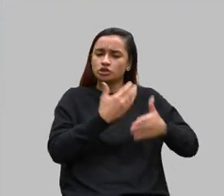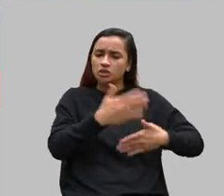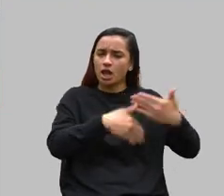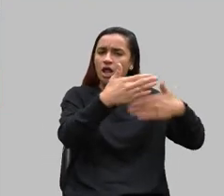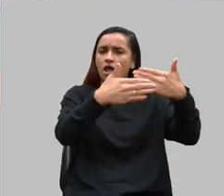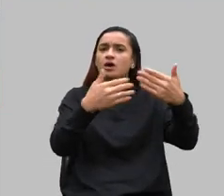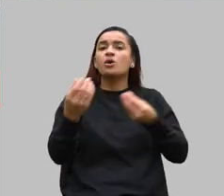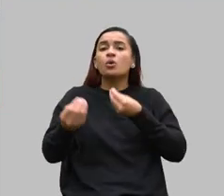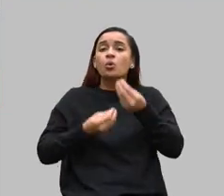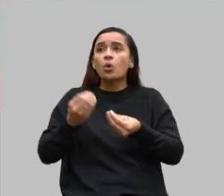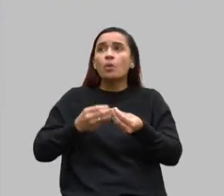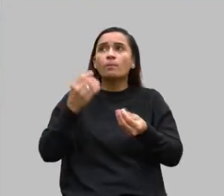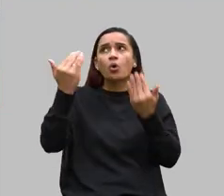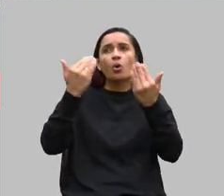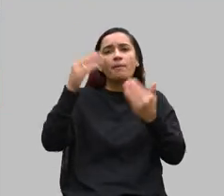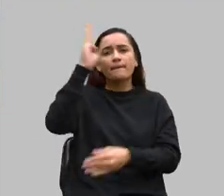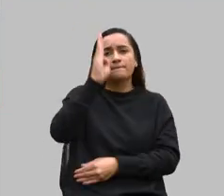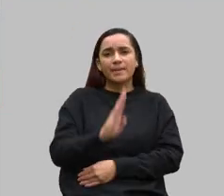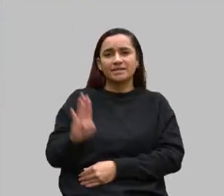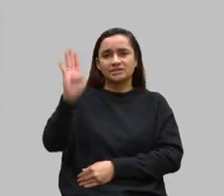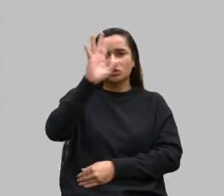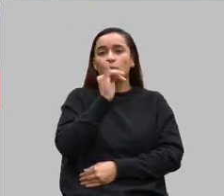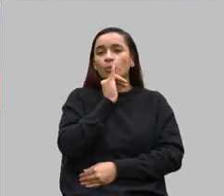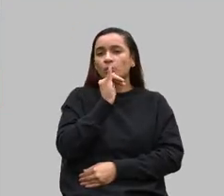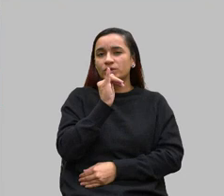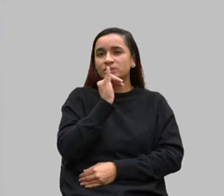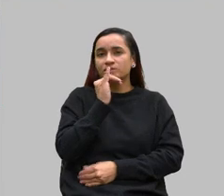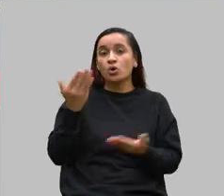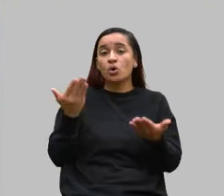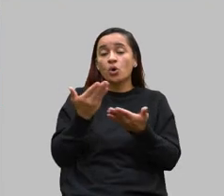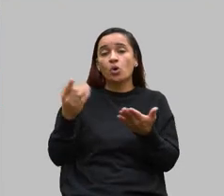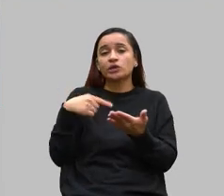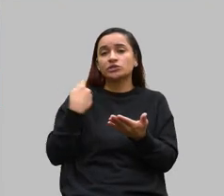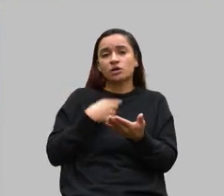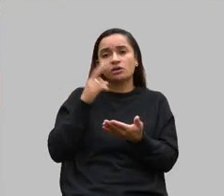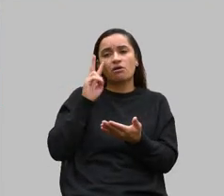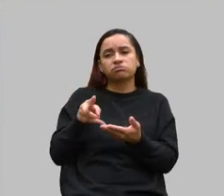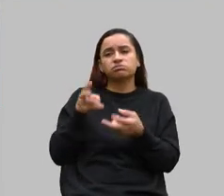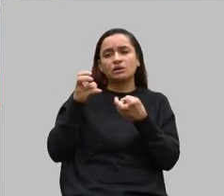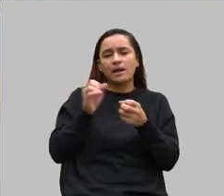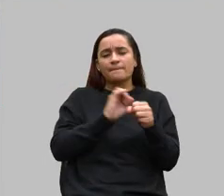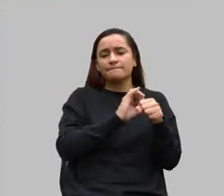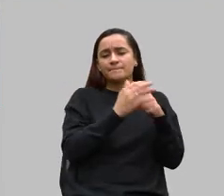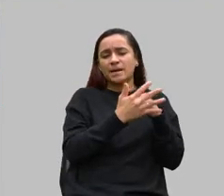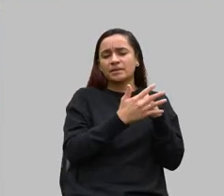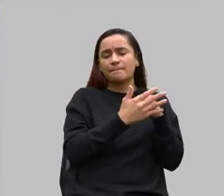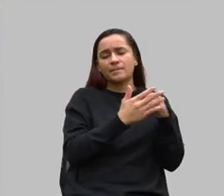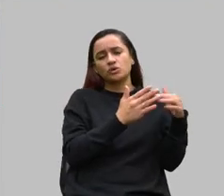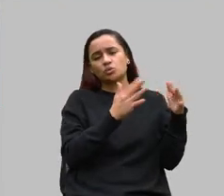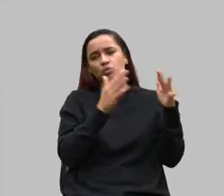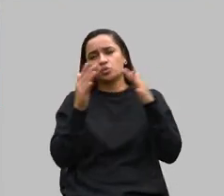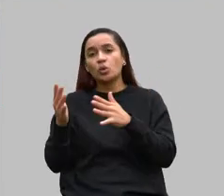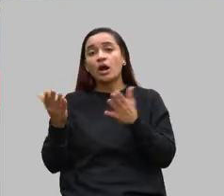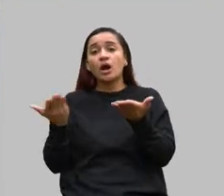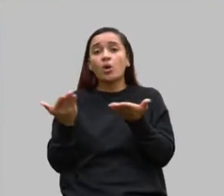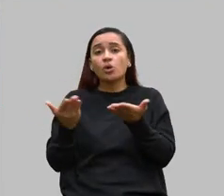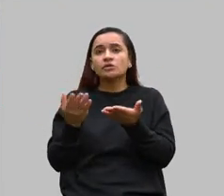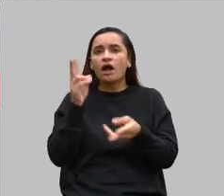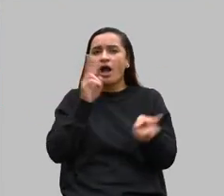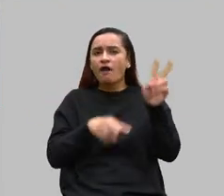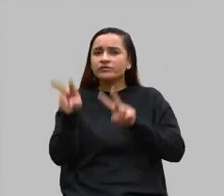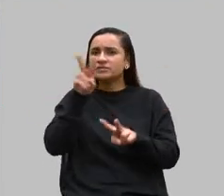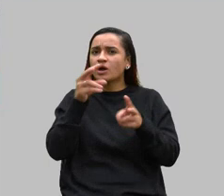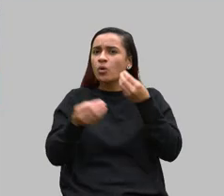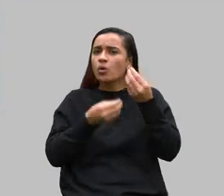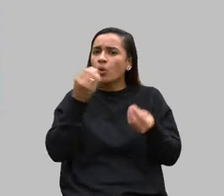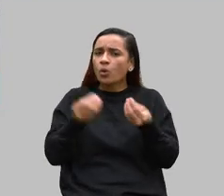quando se fala hoje né Eu não quero me alongar mas quando se fala hoje até a partir da pandemia né dessa revisão das cadeias produtivas globais